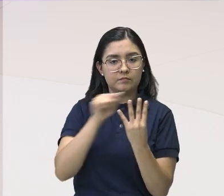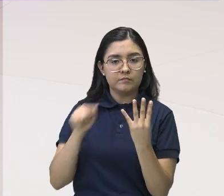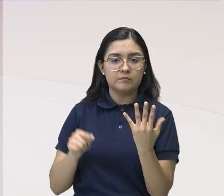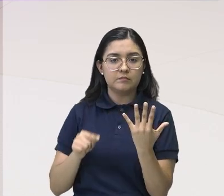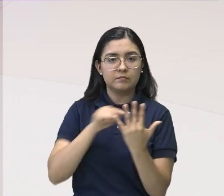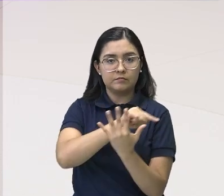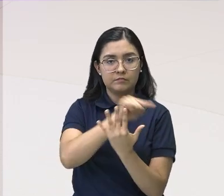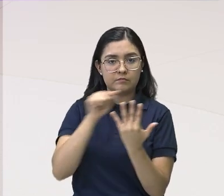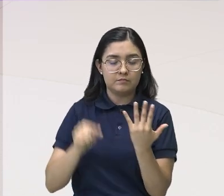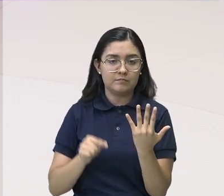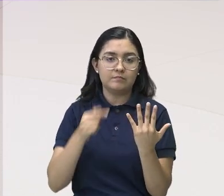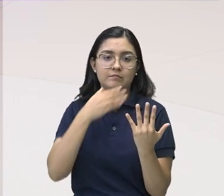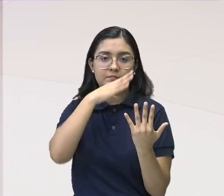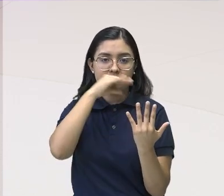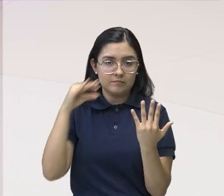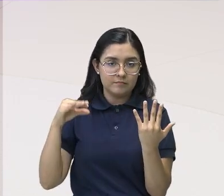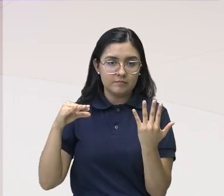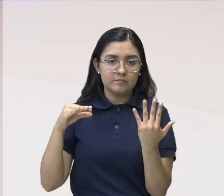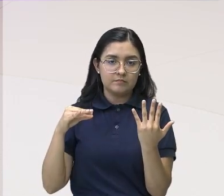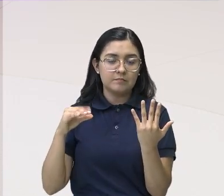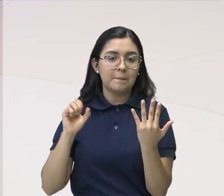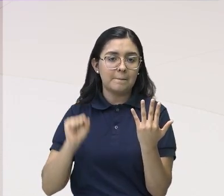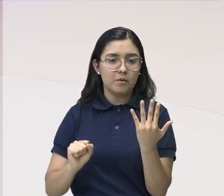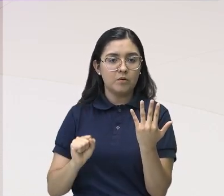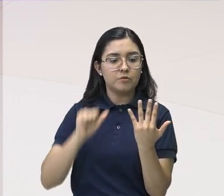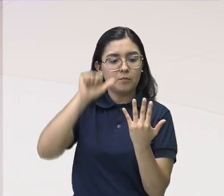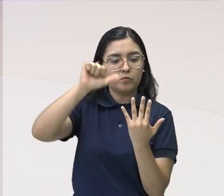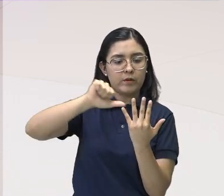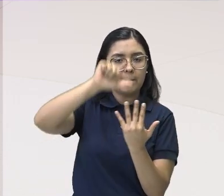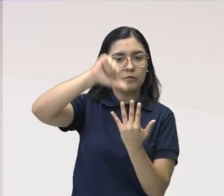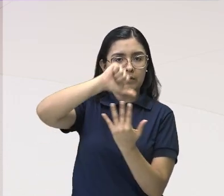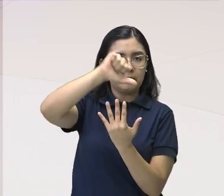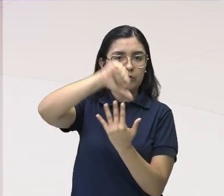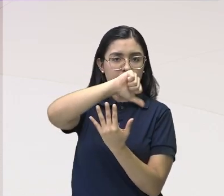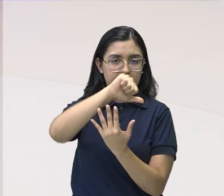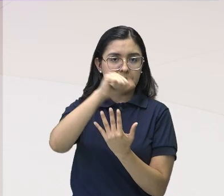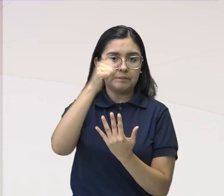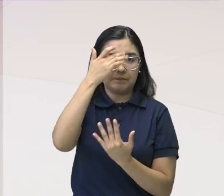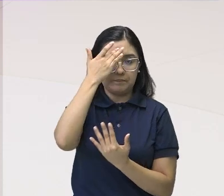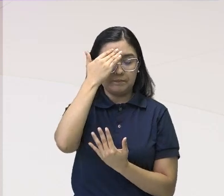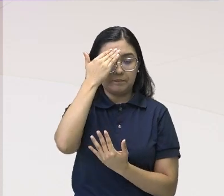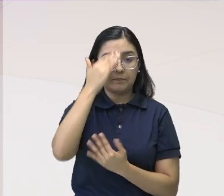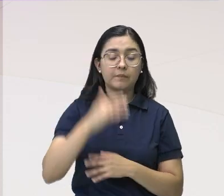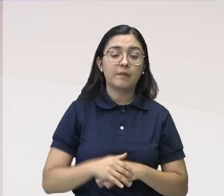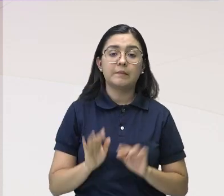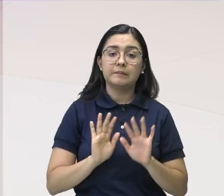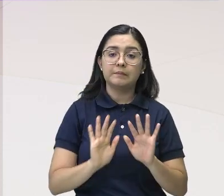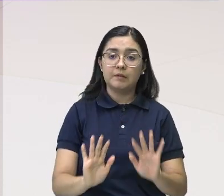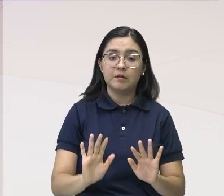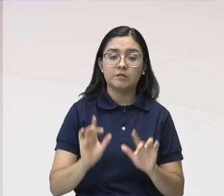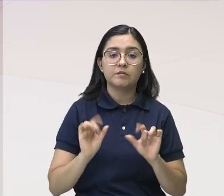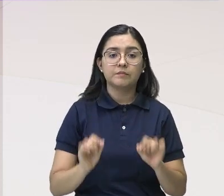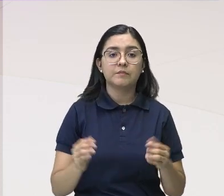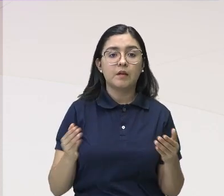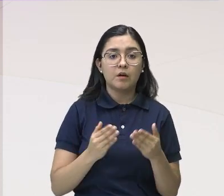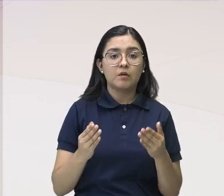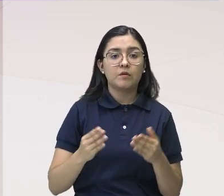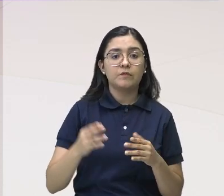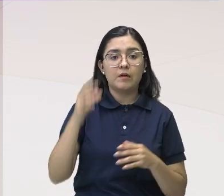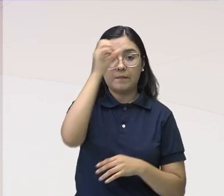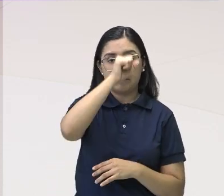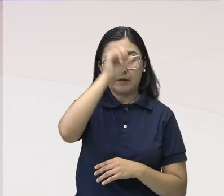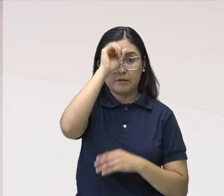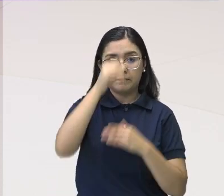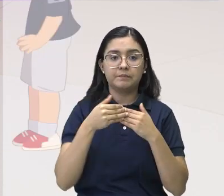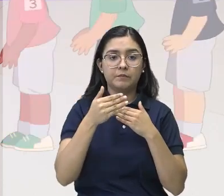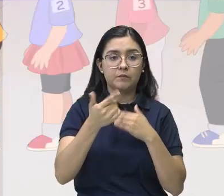esses nossos 5 coleguinhas aqui de formas diferentes dessa fila. Entendido? Mas vamos ainda aprender mais